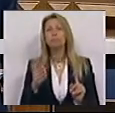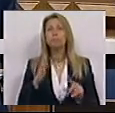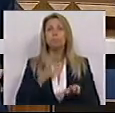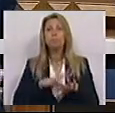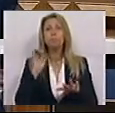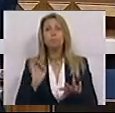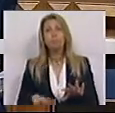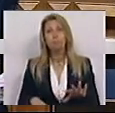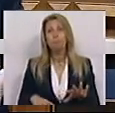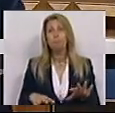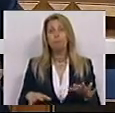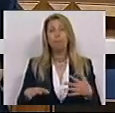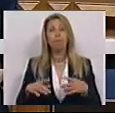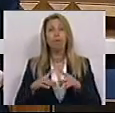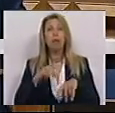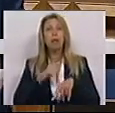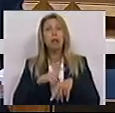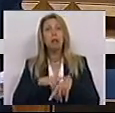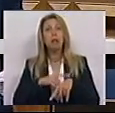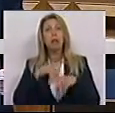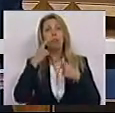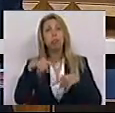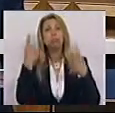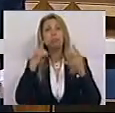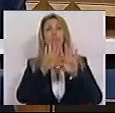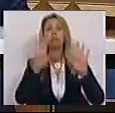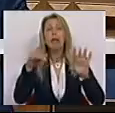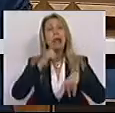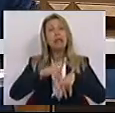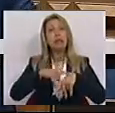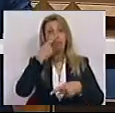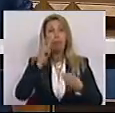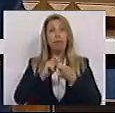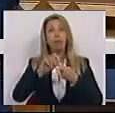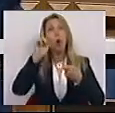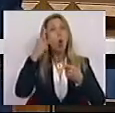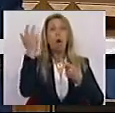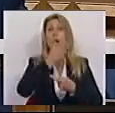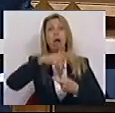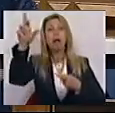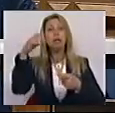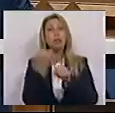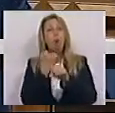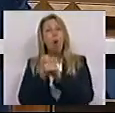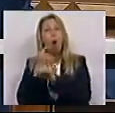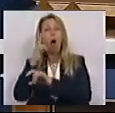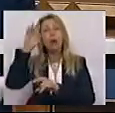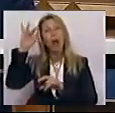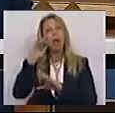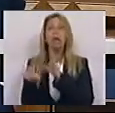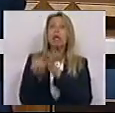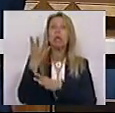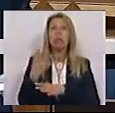a expedição temporária ou definitiva de obras criativas. Aliás, tem estado, é um